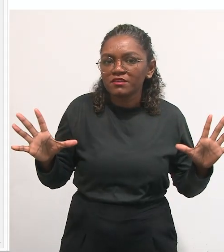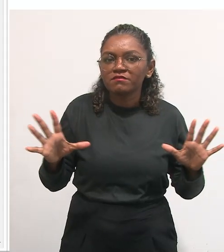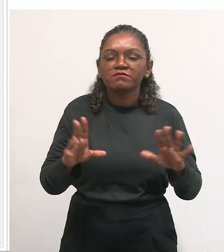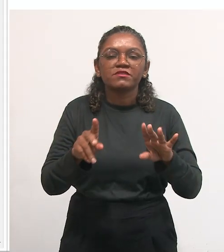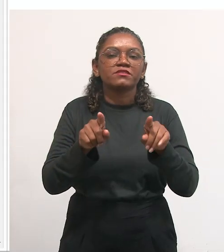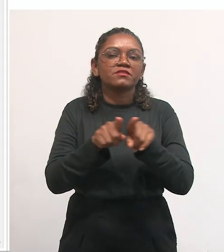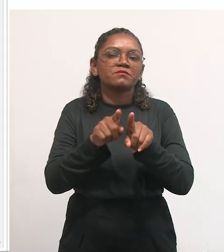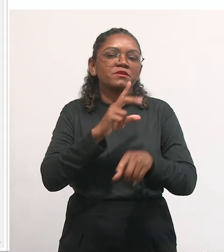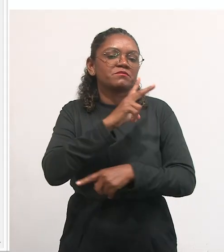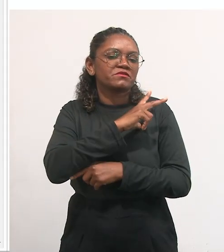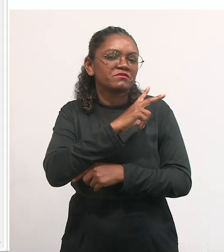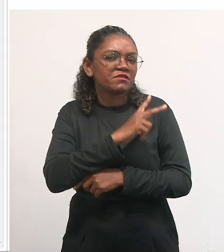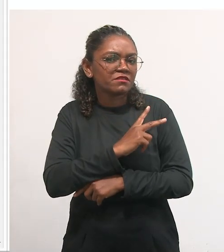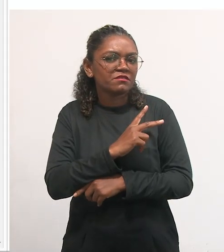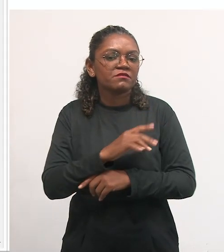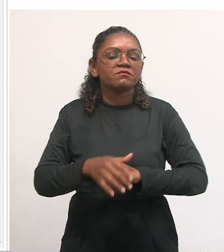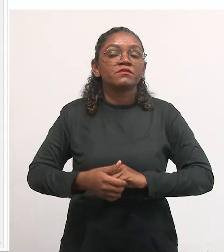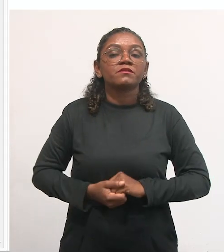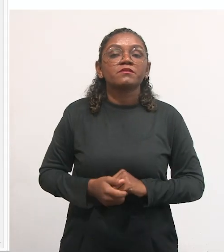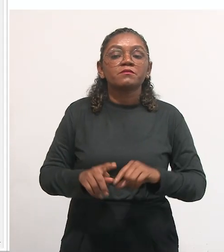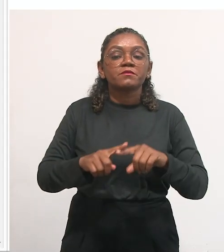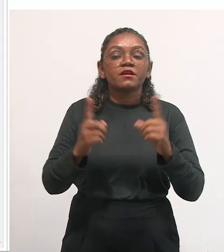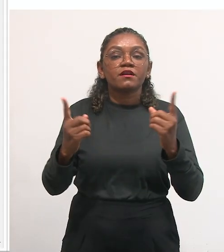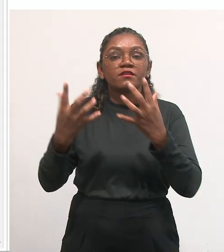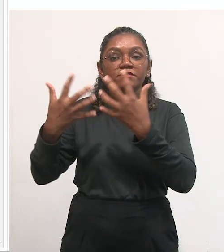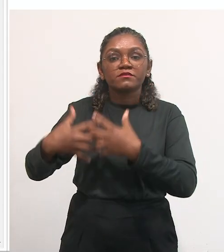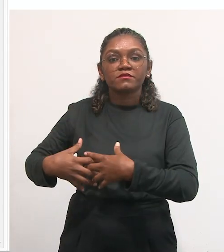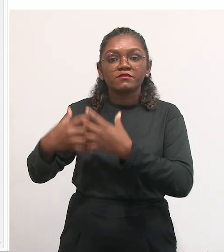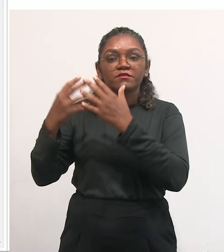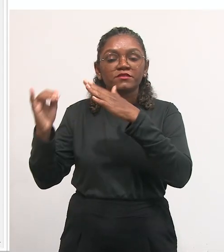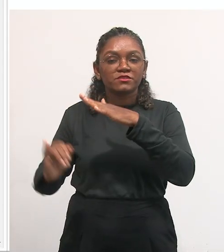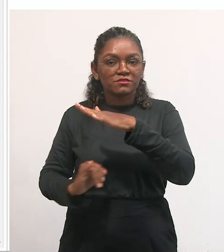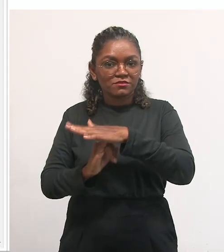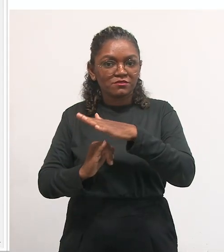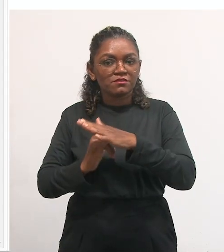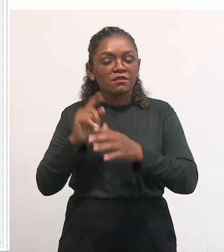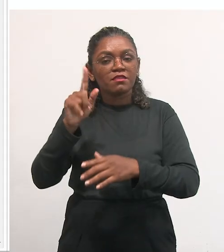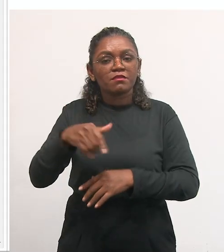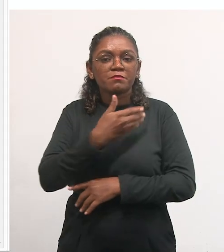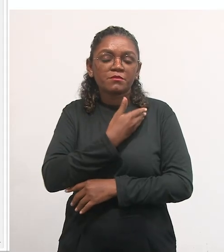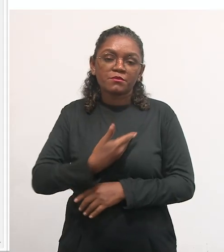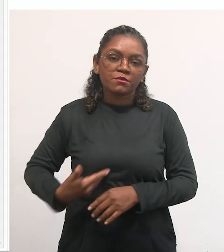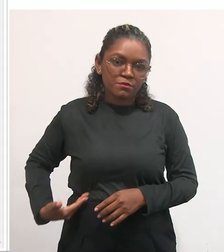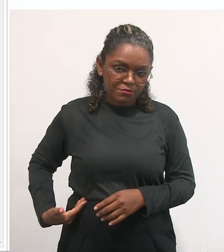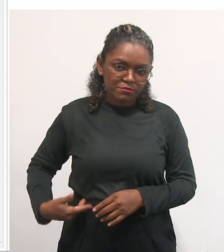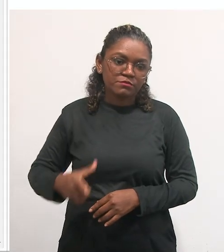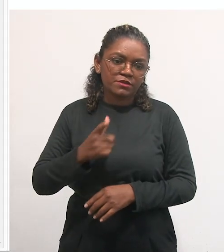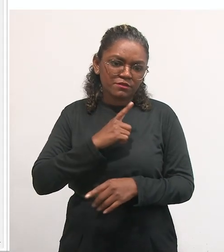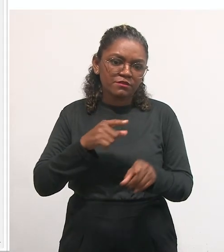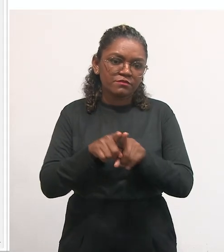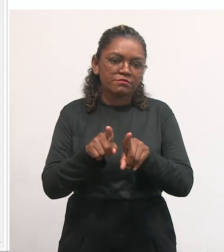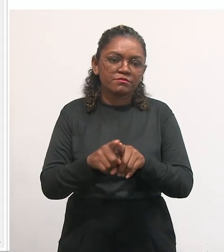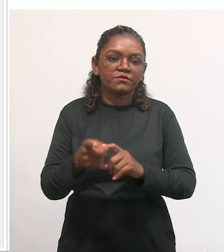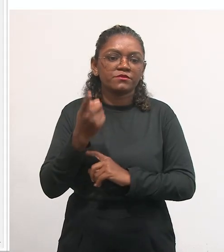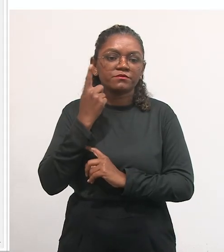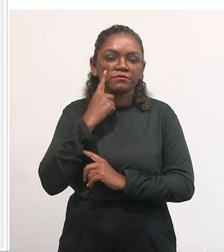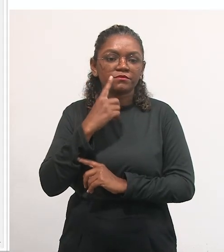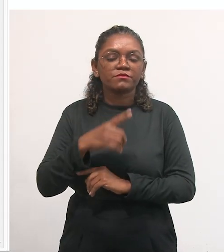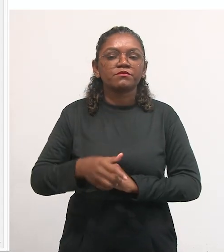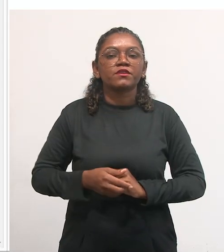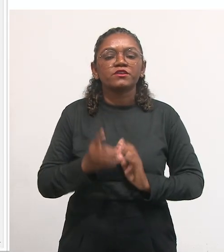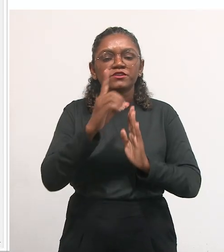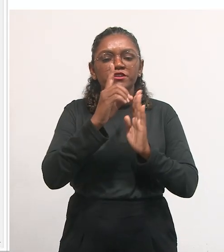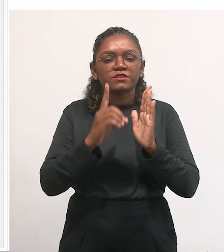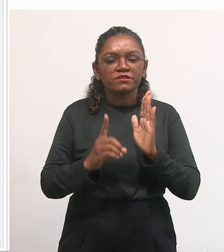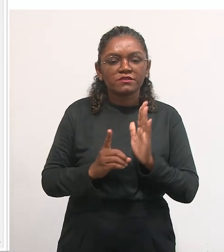o Instituto Federal, considerando que é uma entidade pública, né, a gente tem ele por parâmetro. Então, a diretriz é o